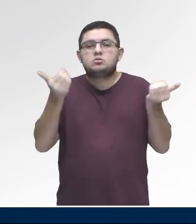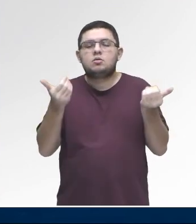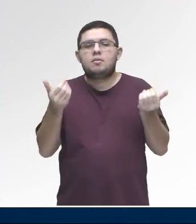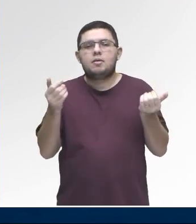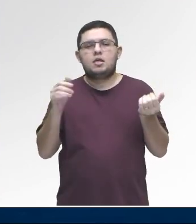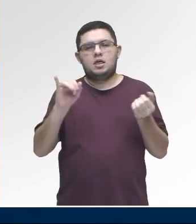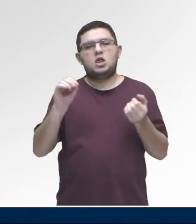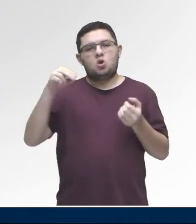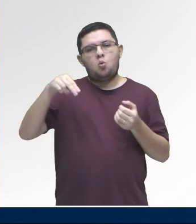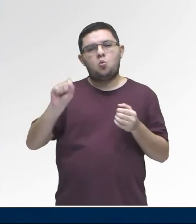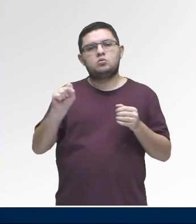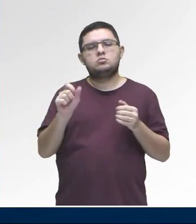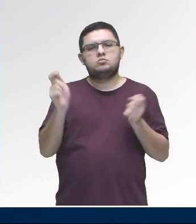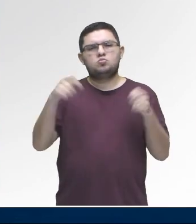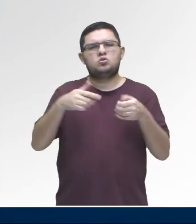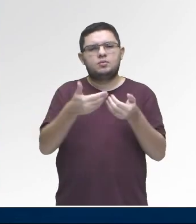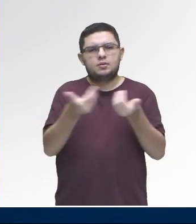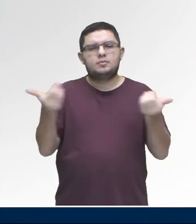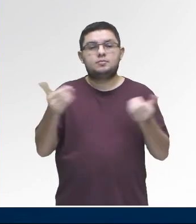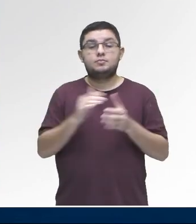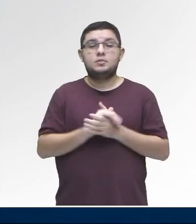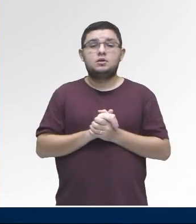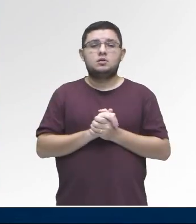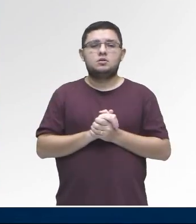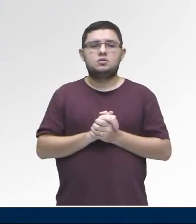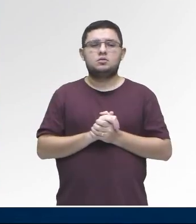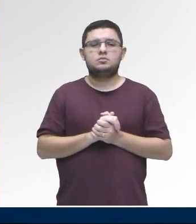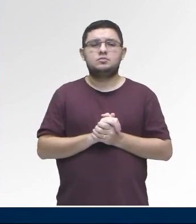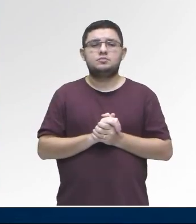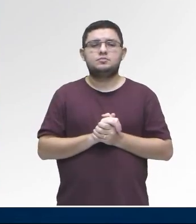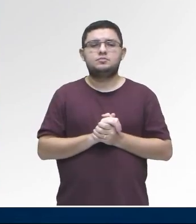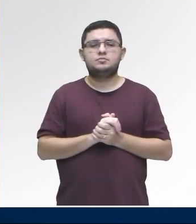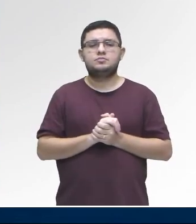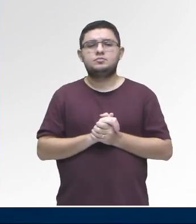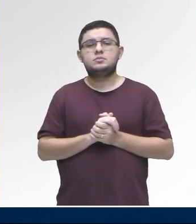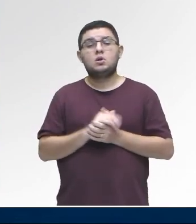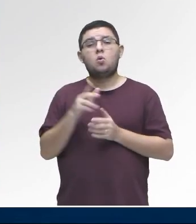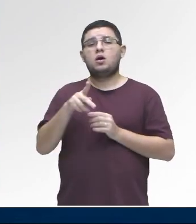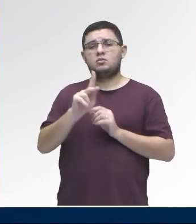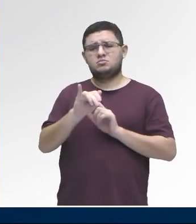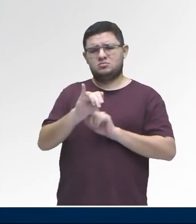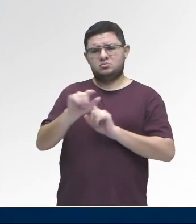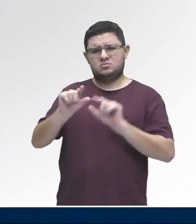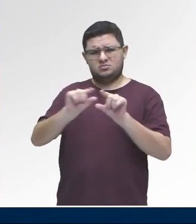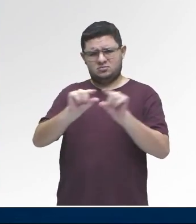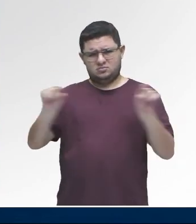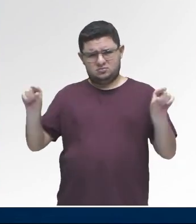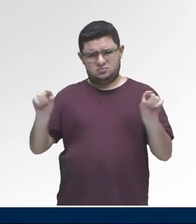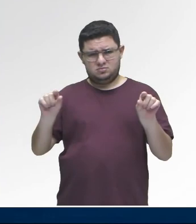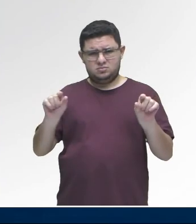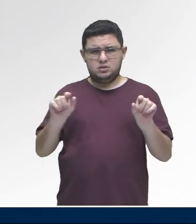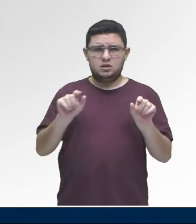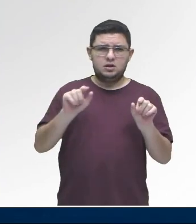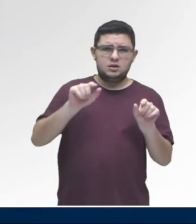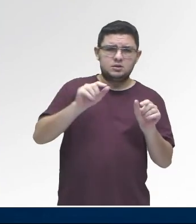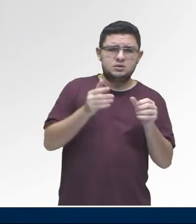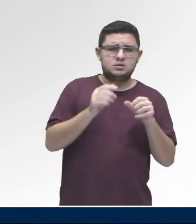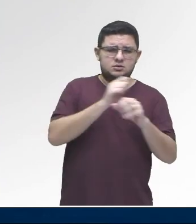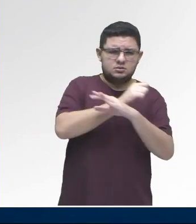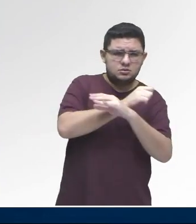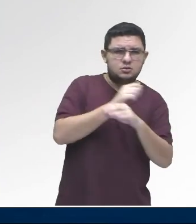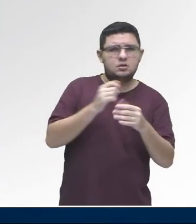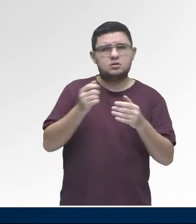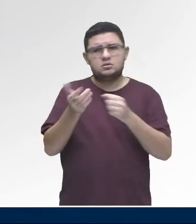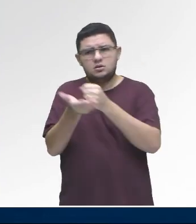íons. É difícil equacionar uma constante de ionização para um ácido, para uma base? Não, é